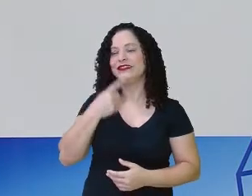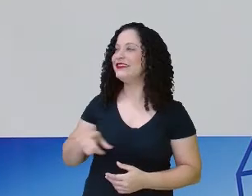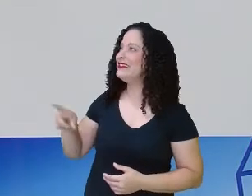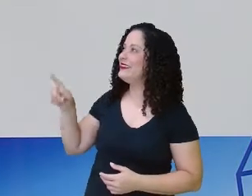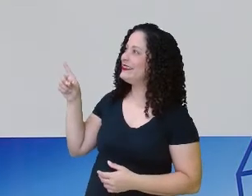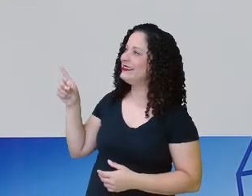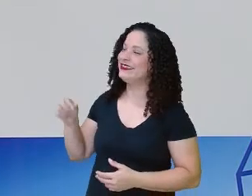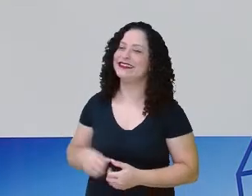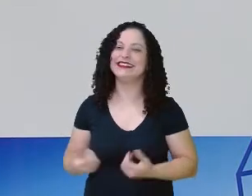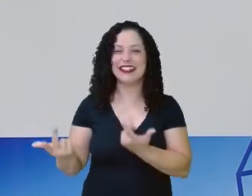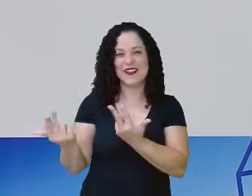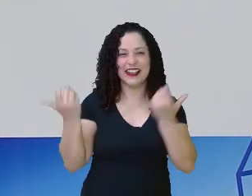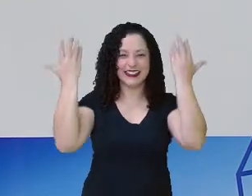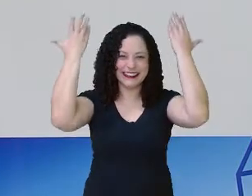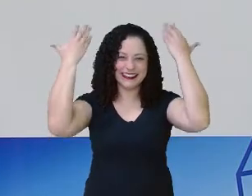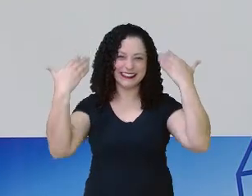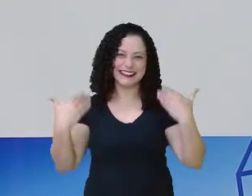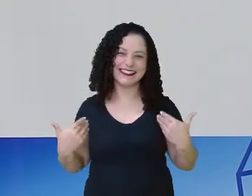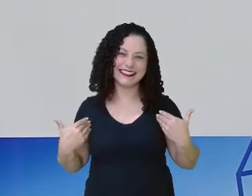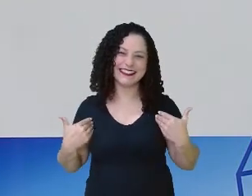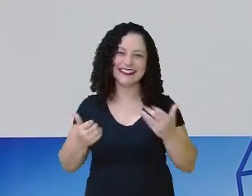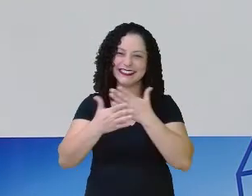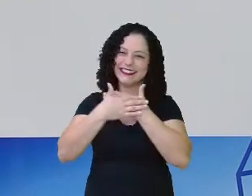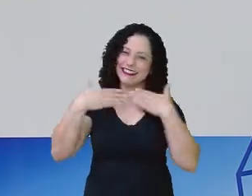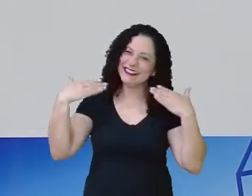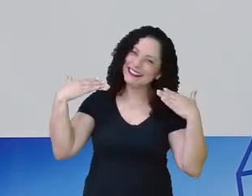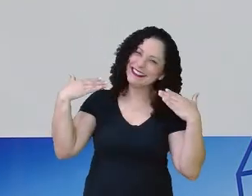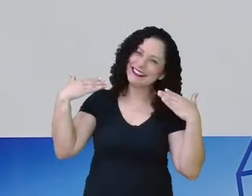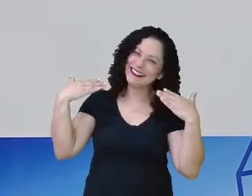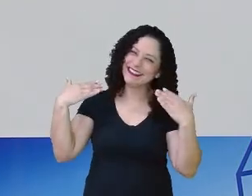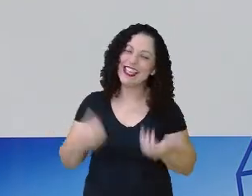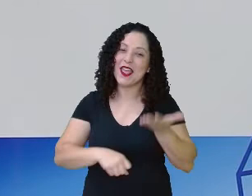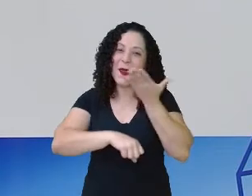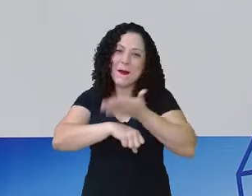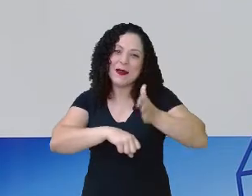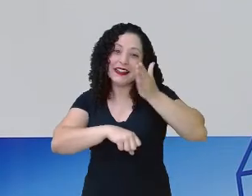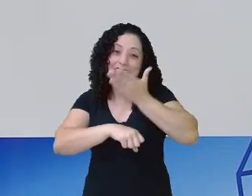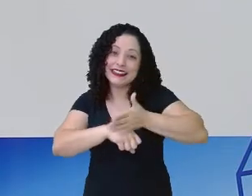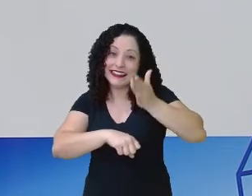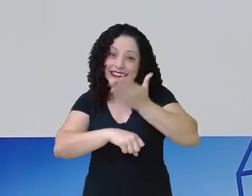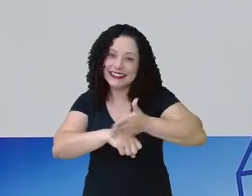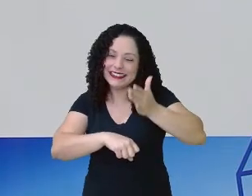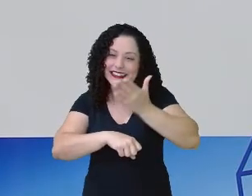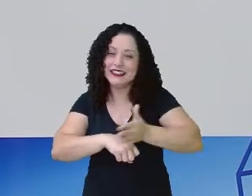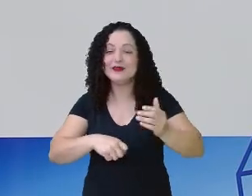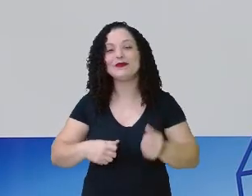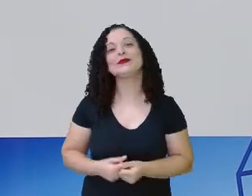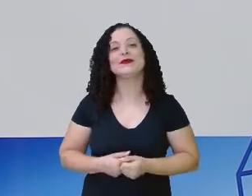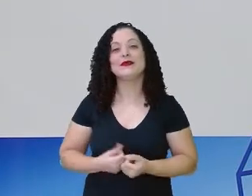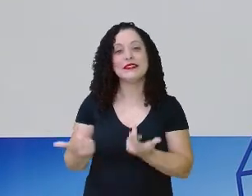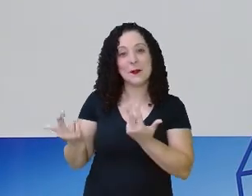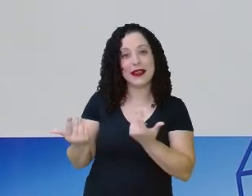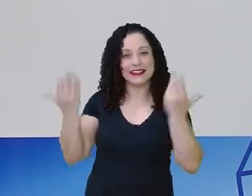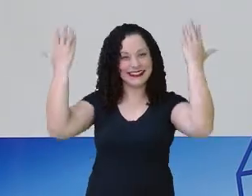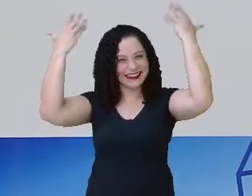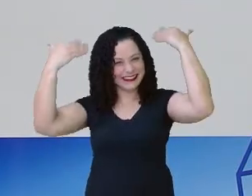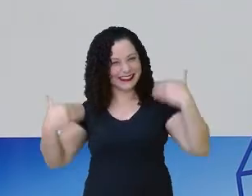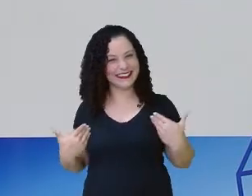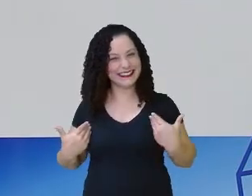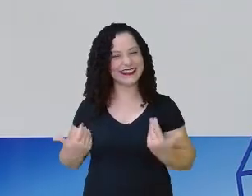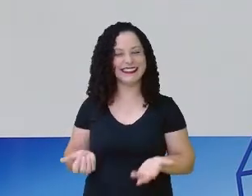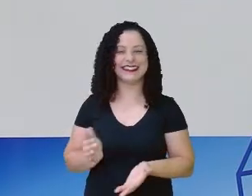Késia, branquinha como Branca de Neve. Aí, ó, linda, olha para ela aí. Já imagina aí sua Branca de Neve na Késia, tá